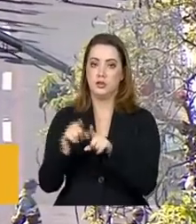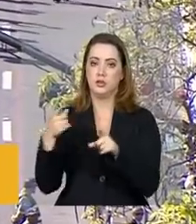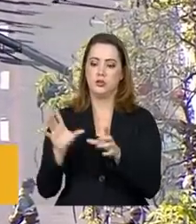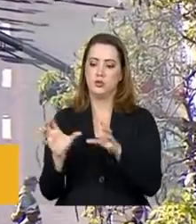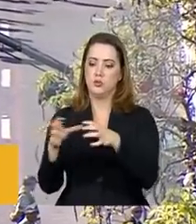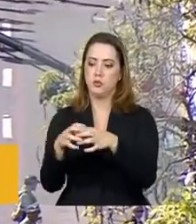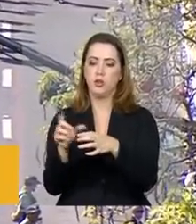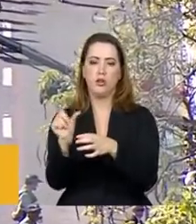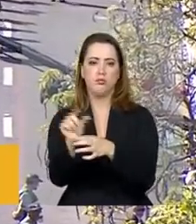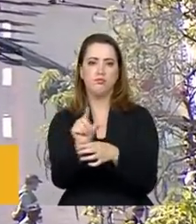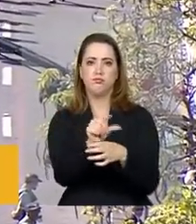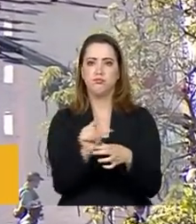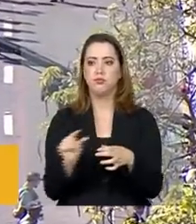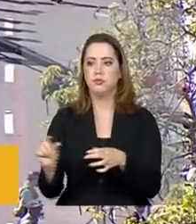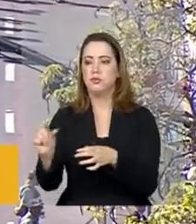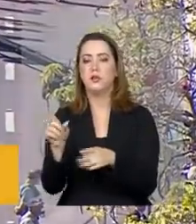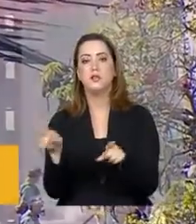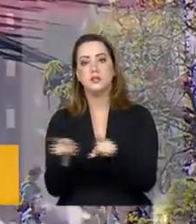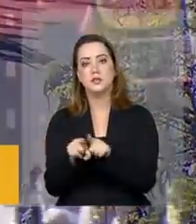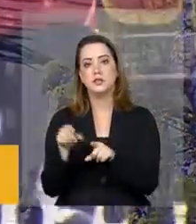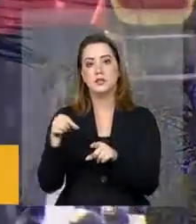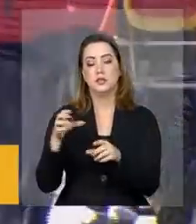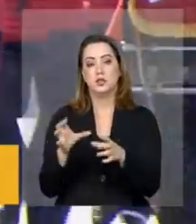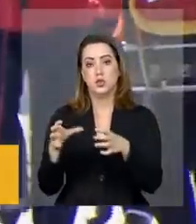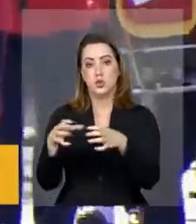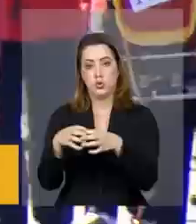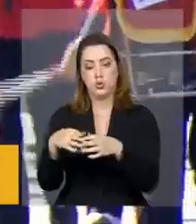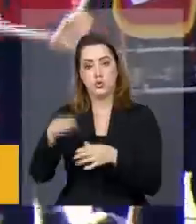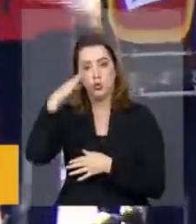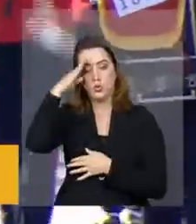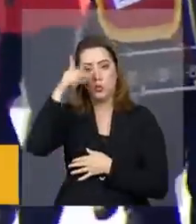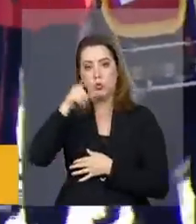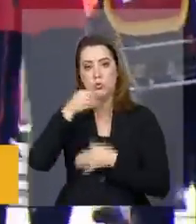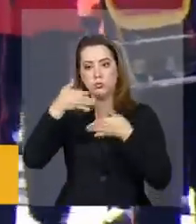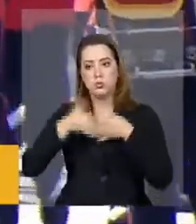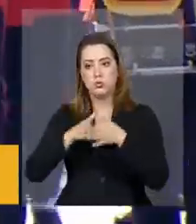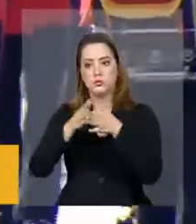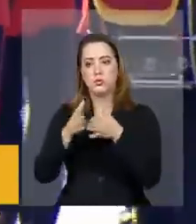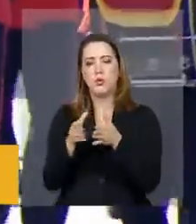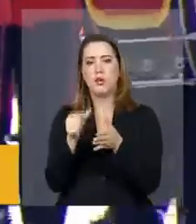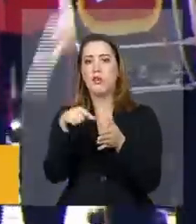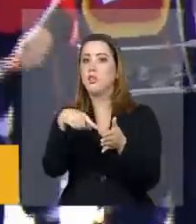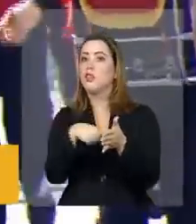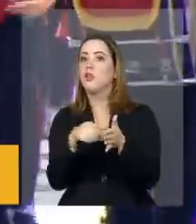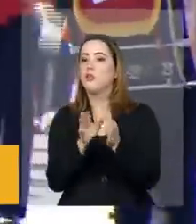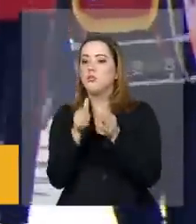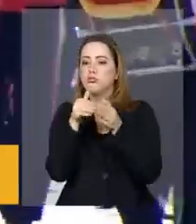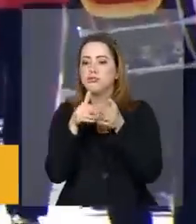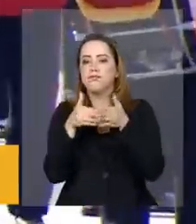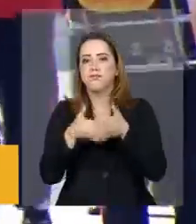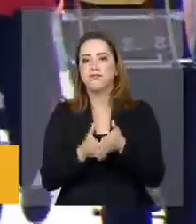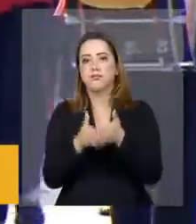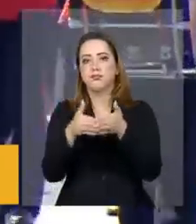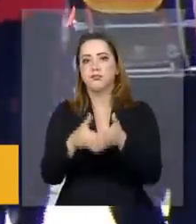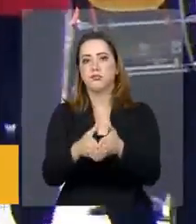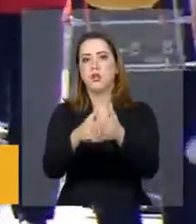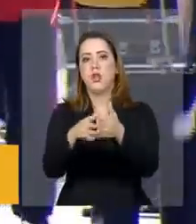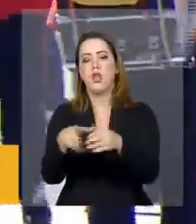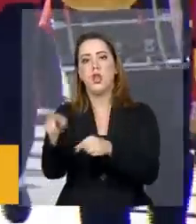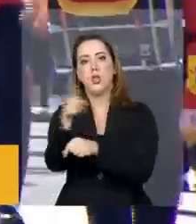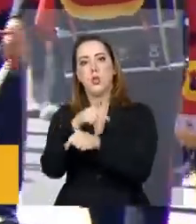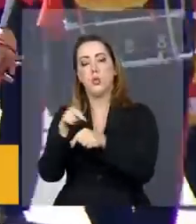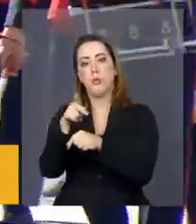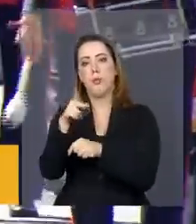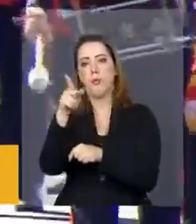pequenos grupamentos também de fuzileiros embarcados no navio que está no Líbano também, né? Vamos